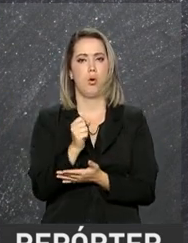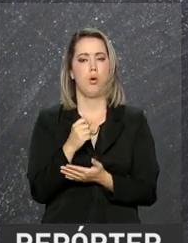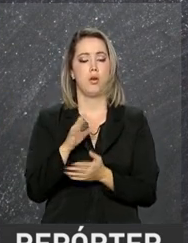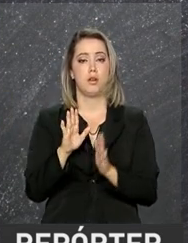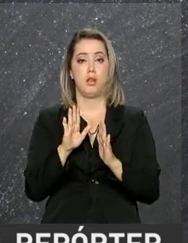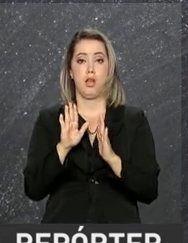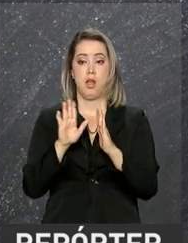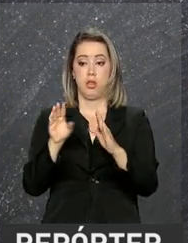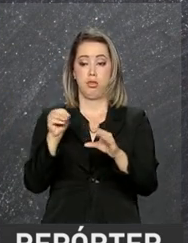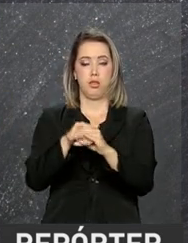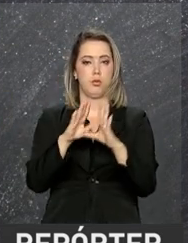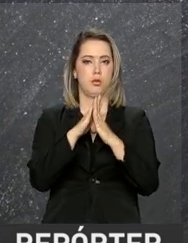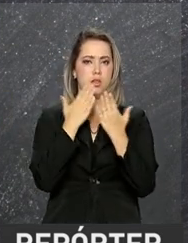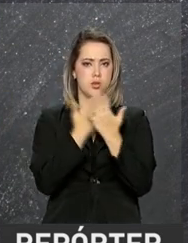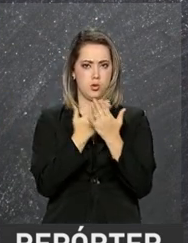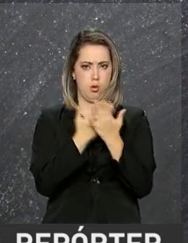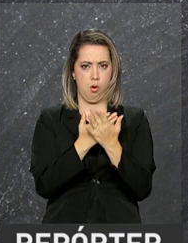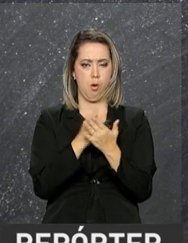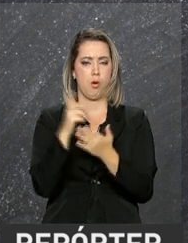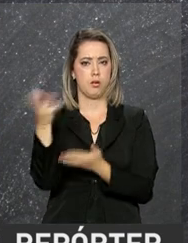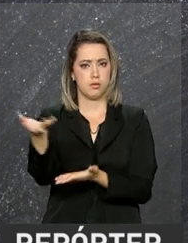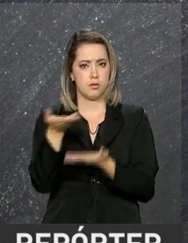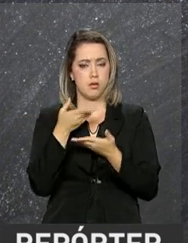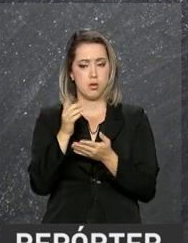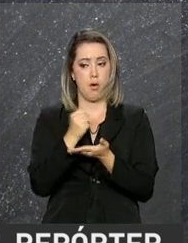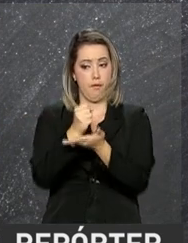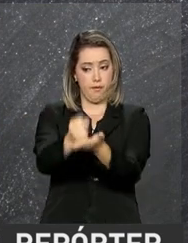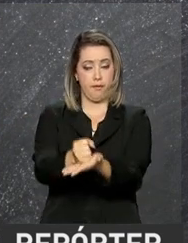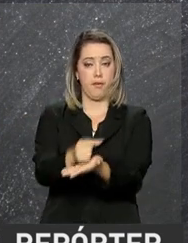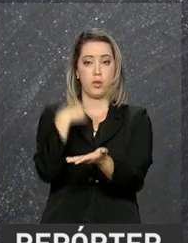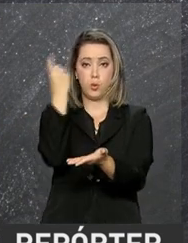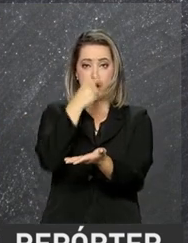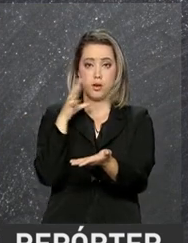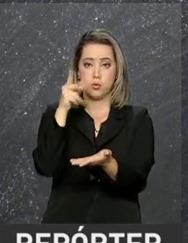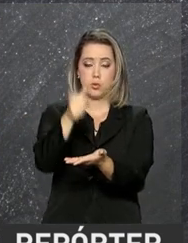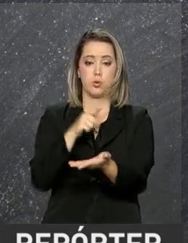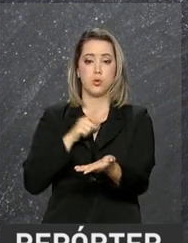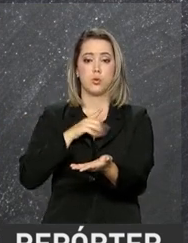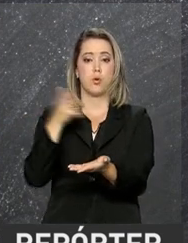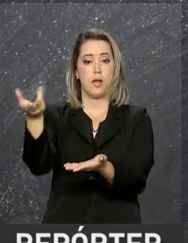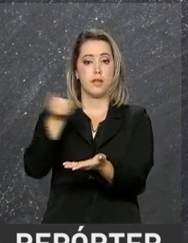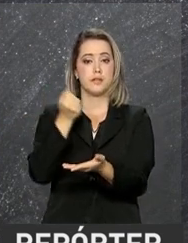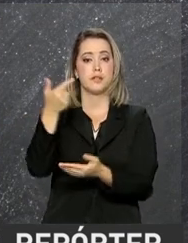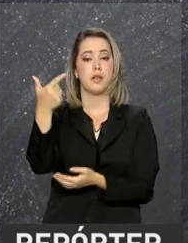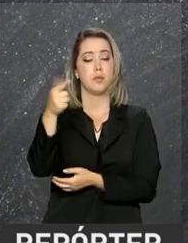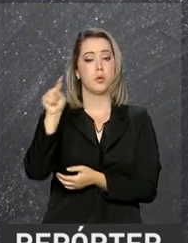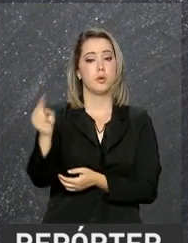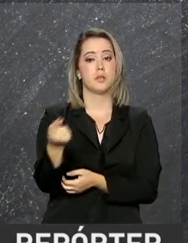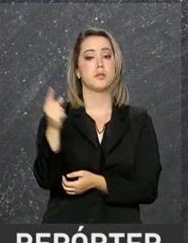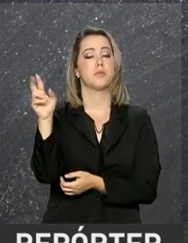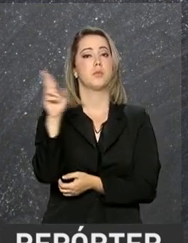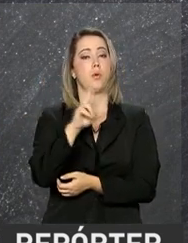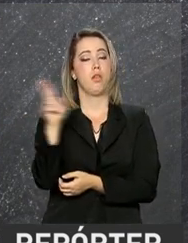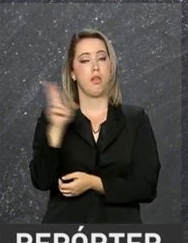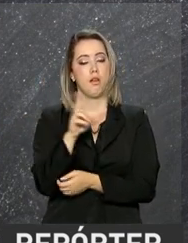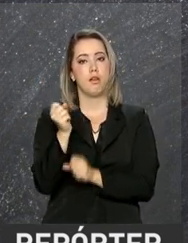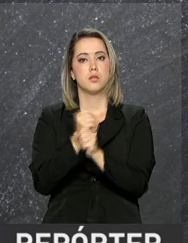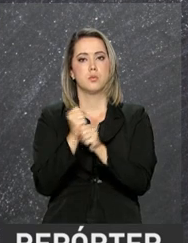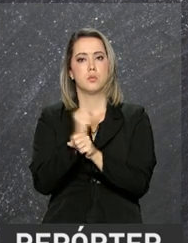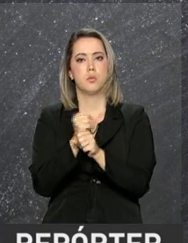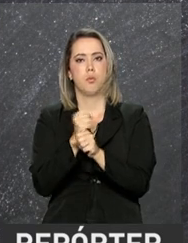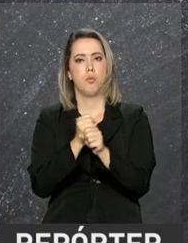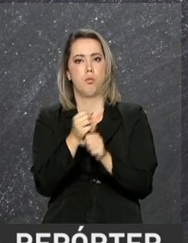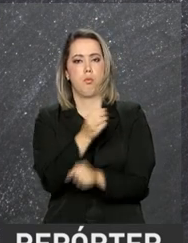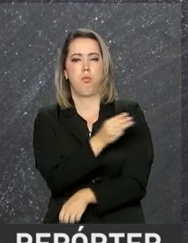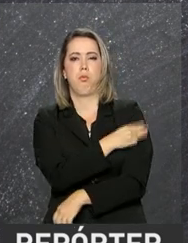integral vão receber do MEC r$ 2000 por aluno por ano durante 10 anos até 2020